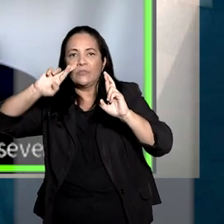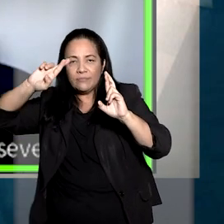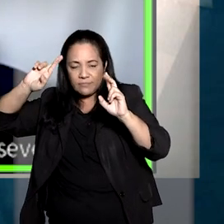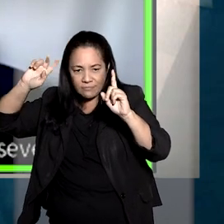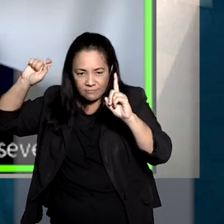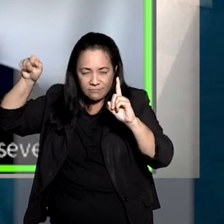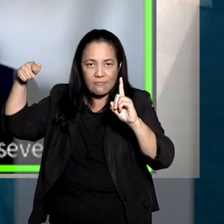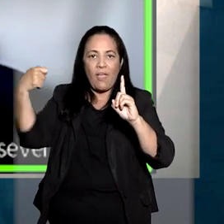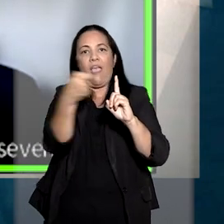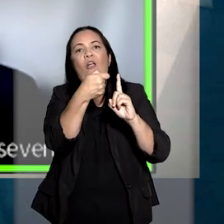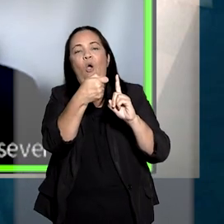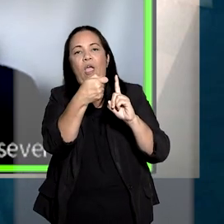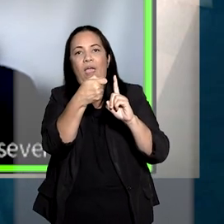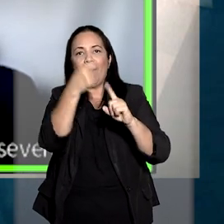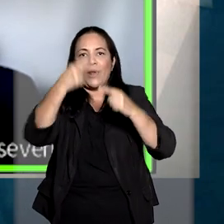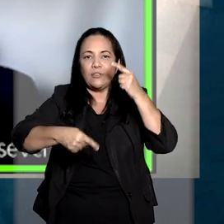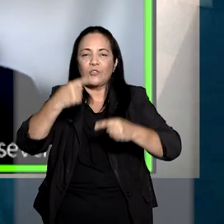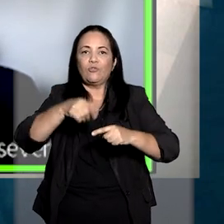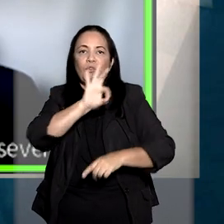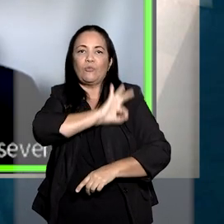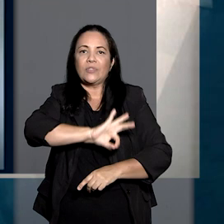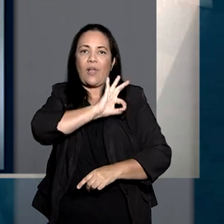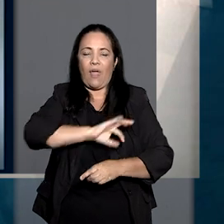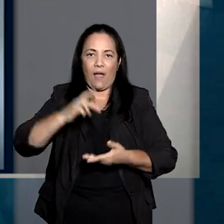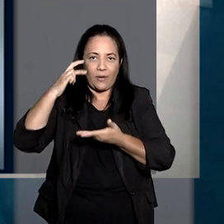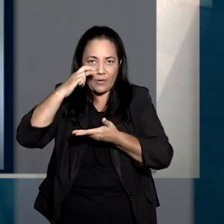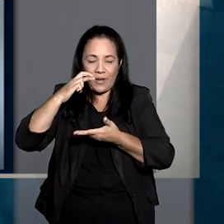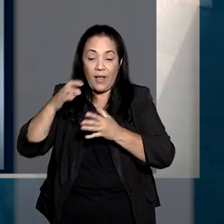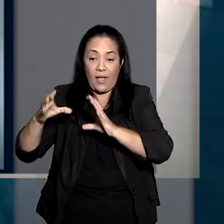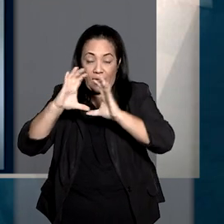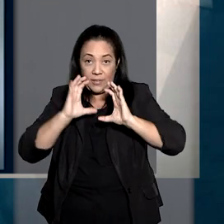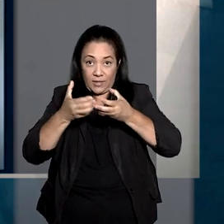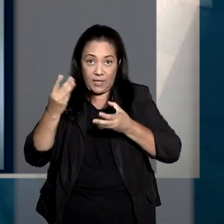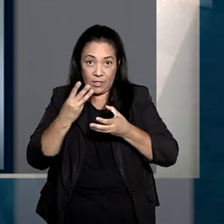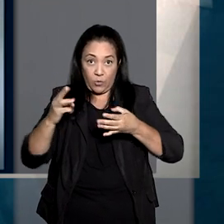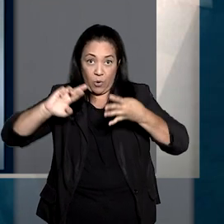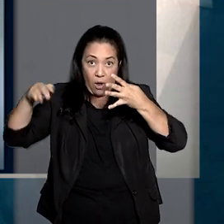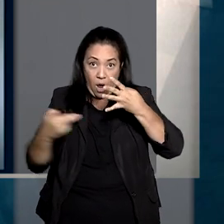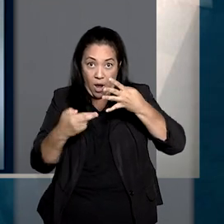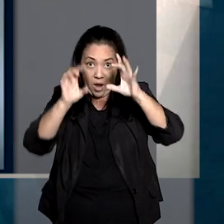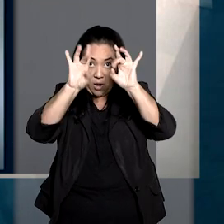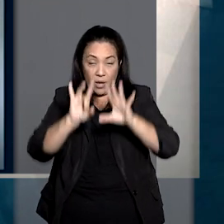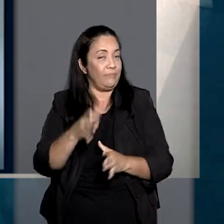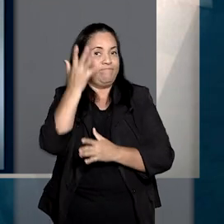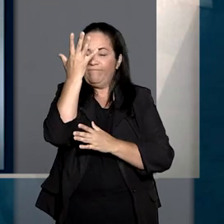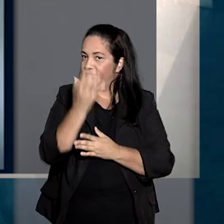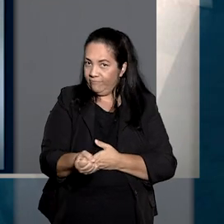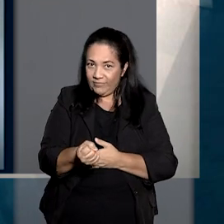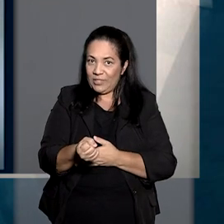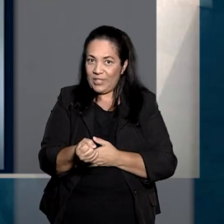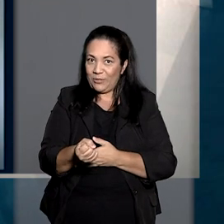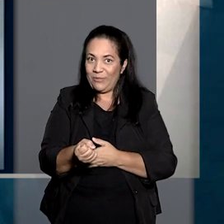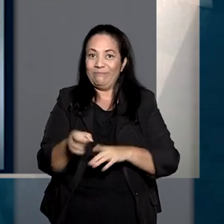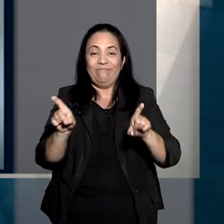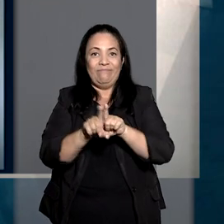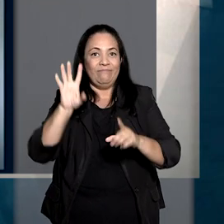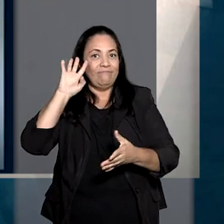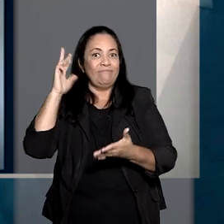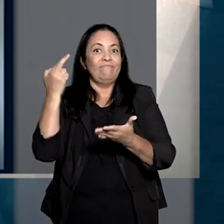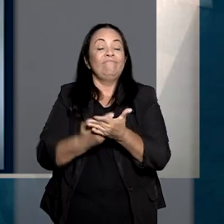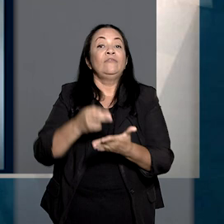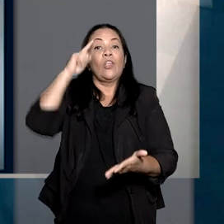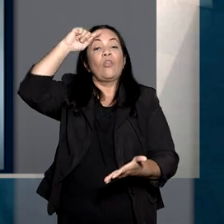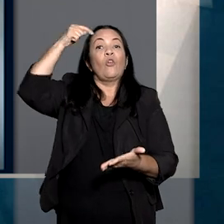da decisão que fixa os seus honorários a terceira turma negou provimento ao recurso especial e quando